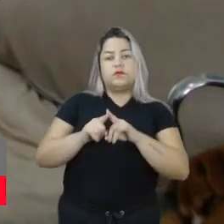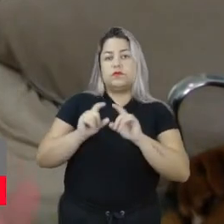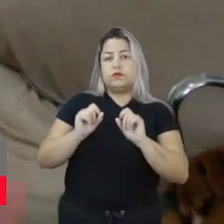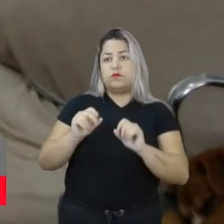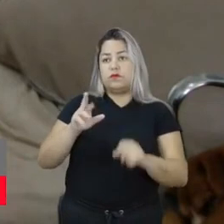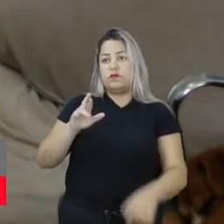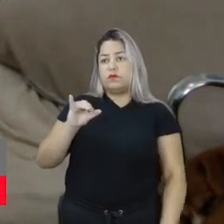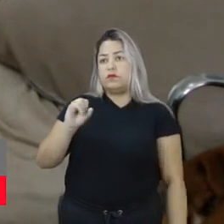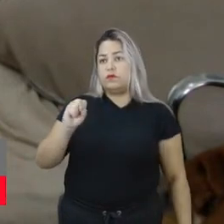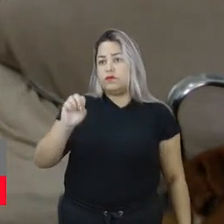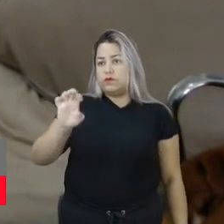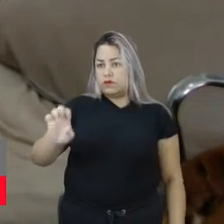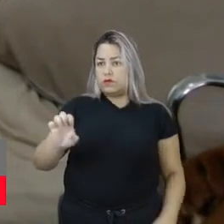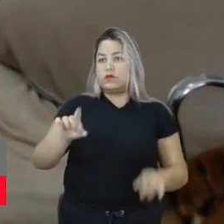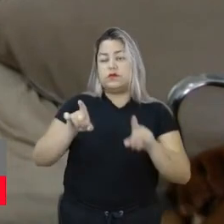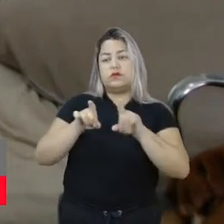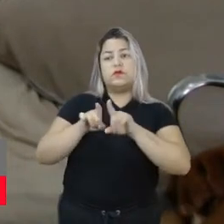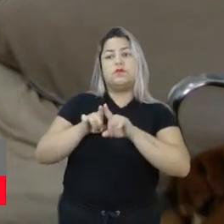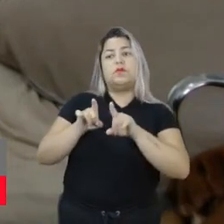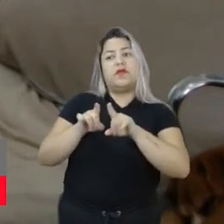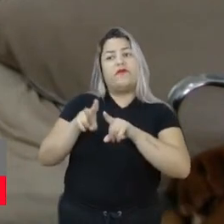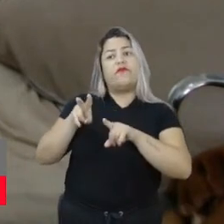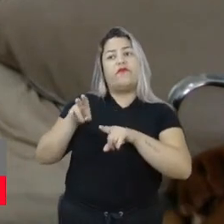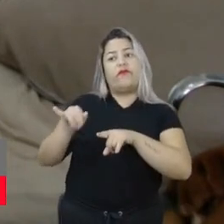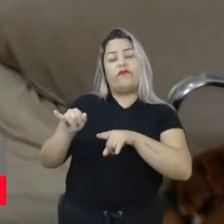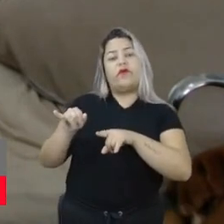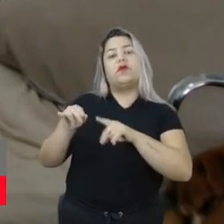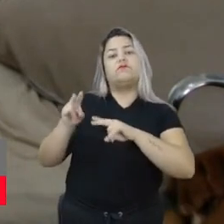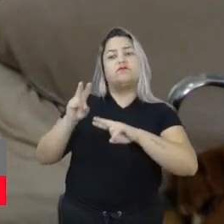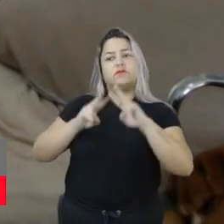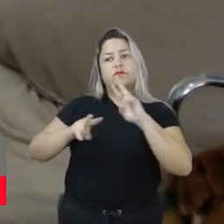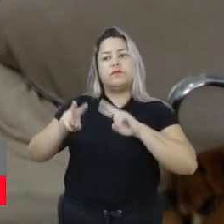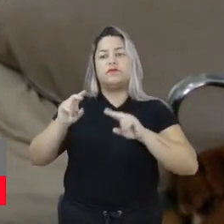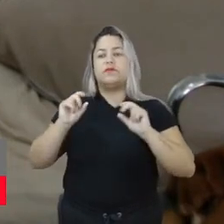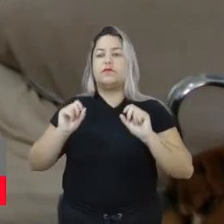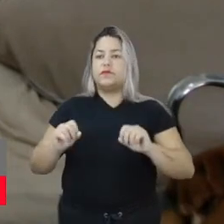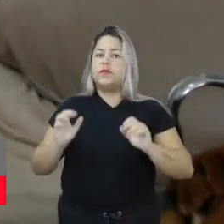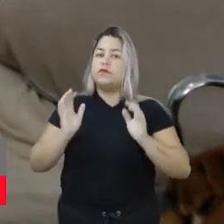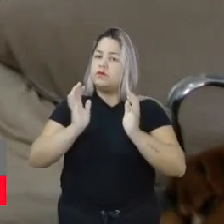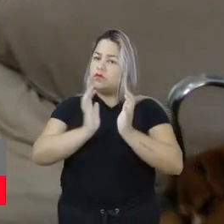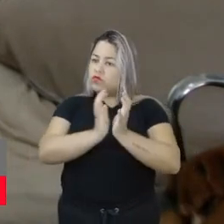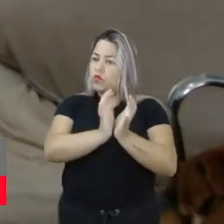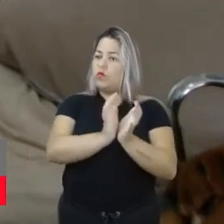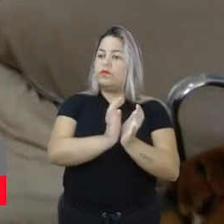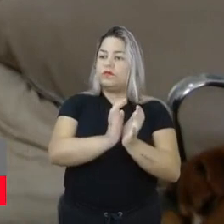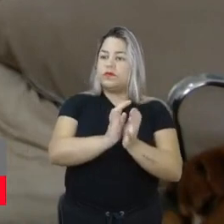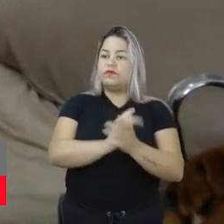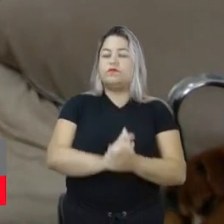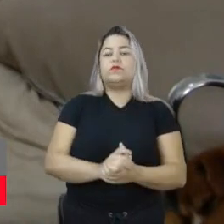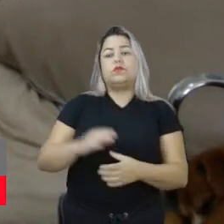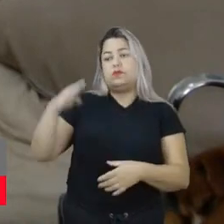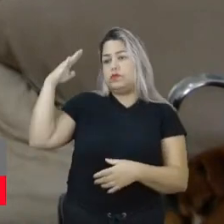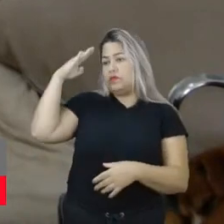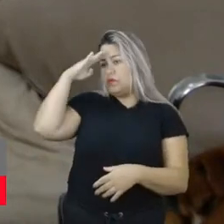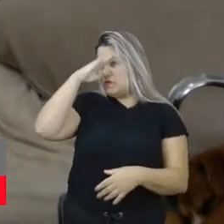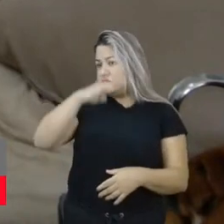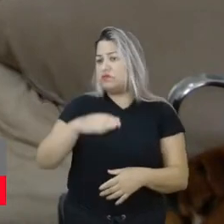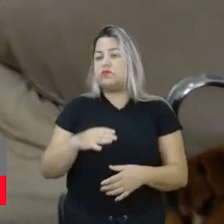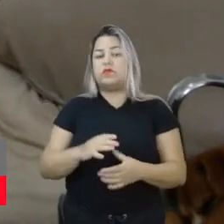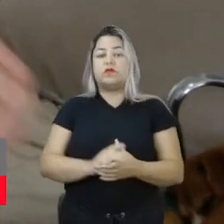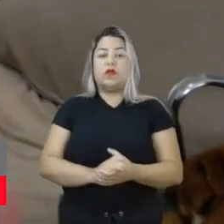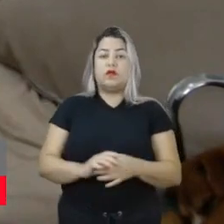se não fosse pelo Netanyahu. O que a gente vai assistir ainda é essa turba de bolsonaristas